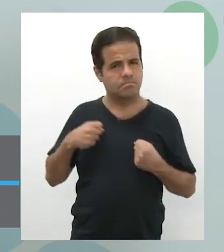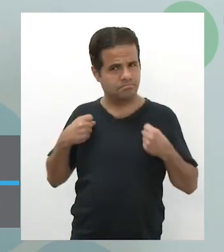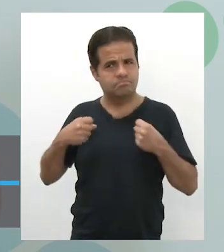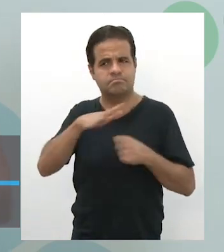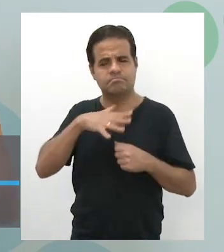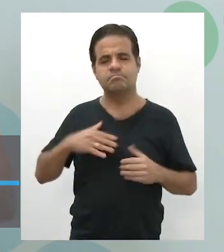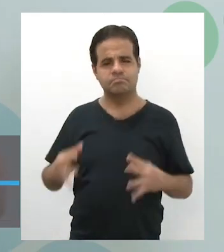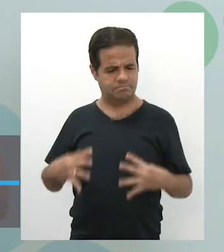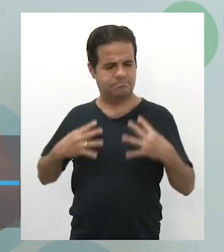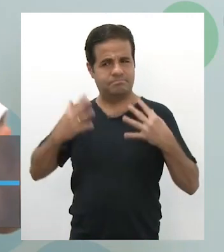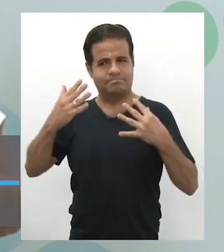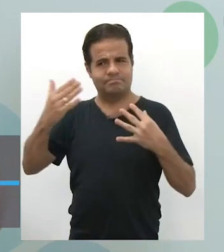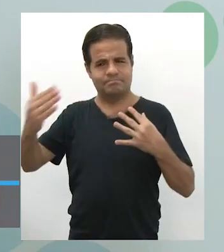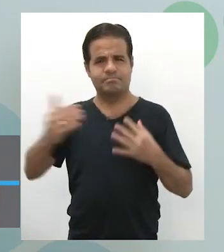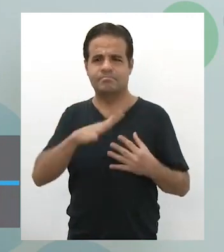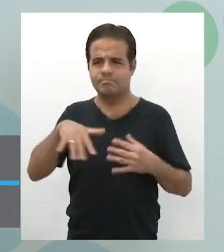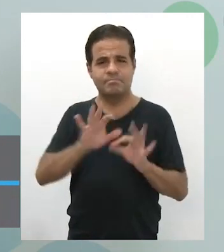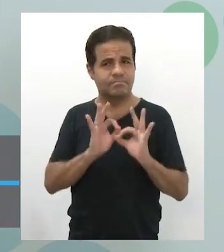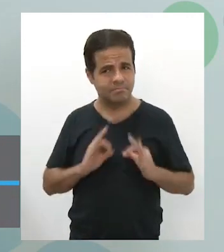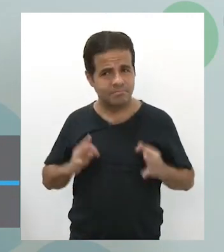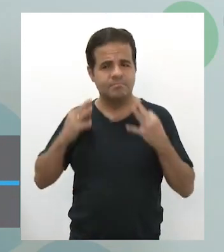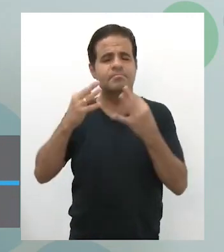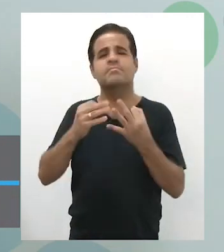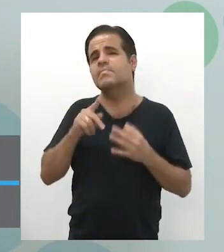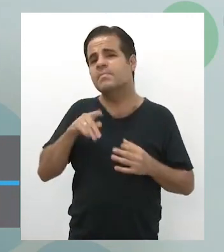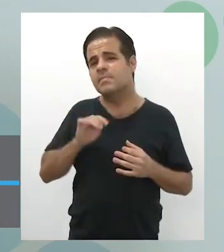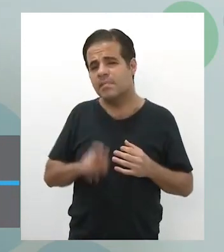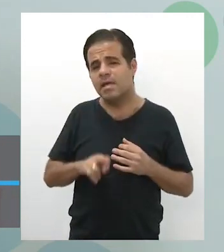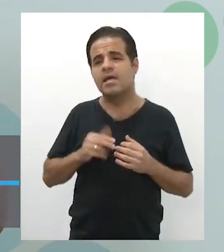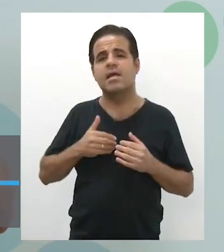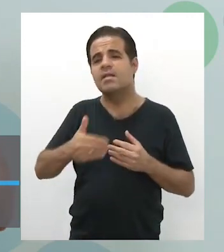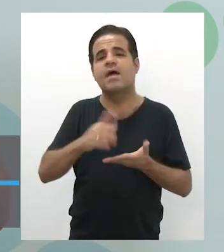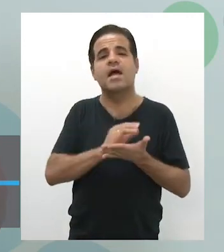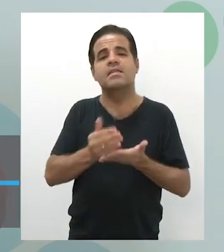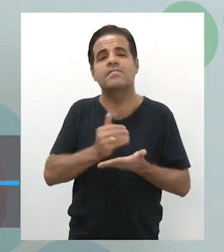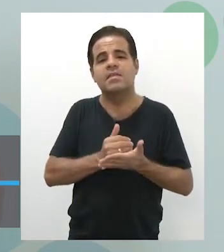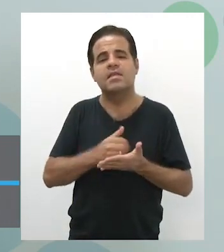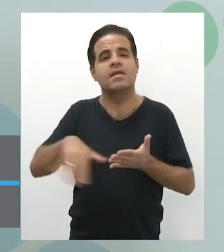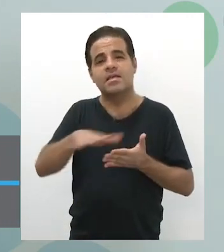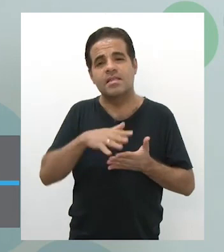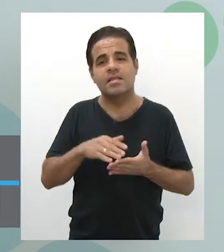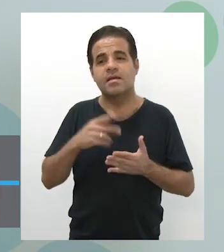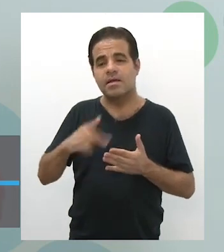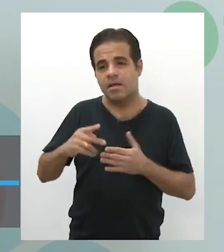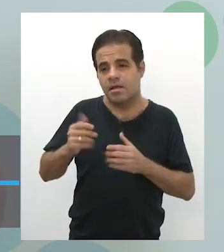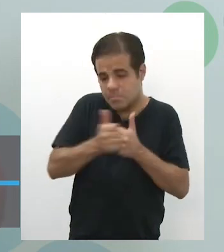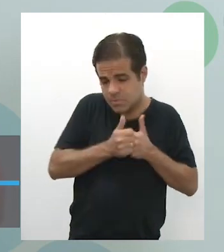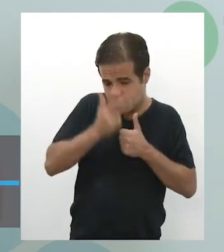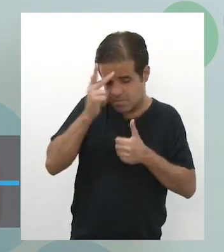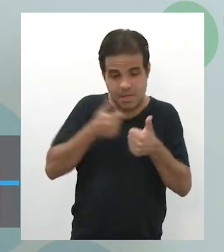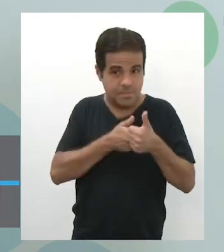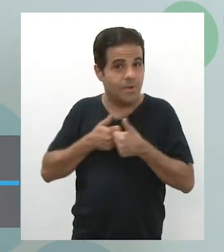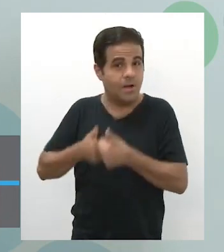um prestígio entre os seus familiares. E esse pater, ele vai dividir as terras para os seus mais